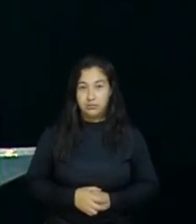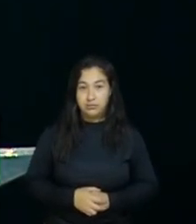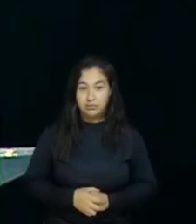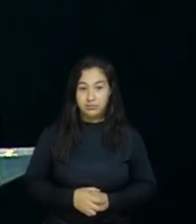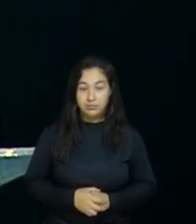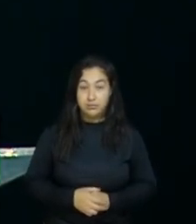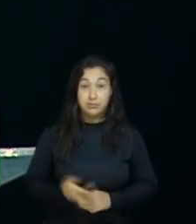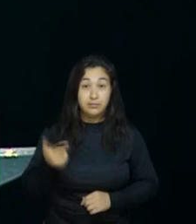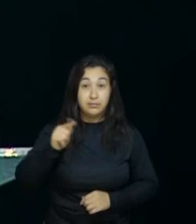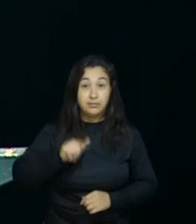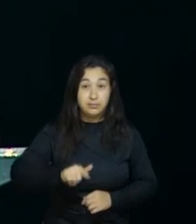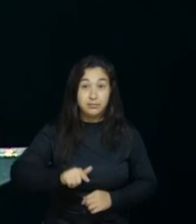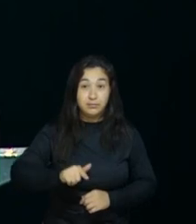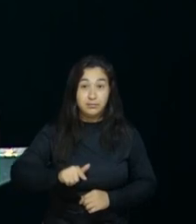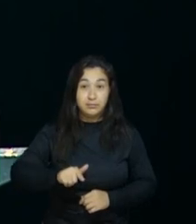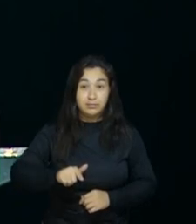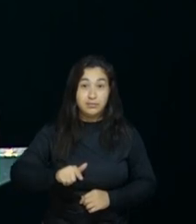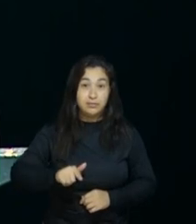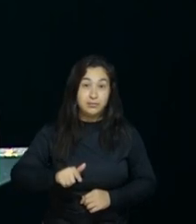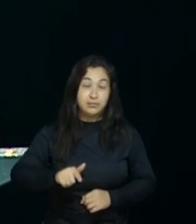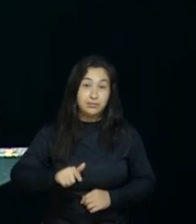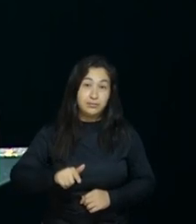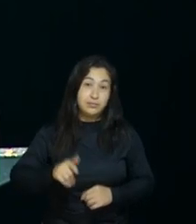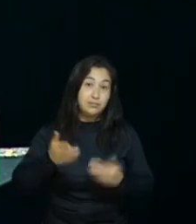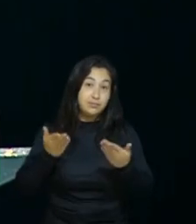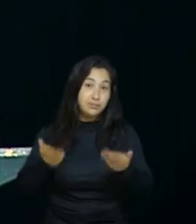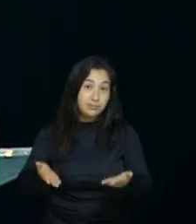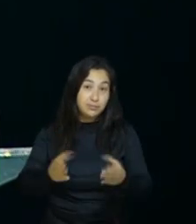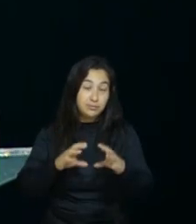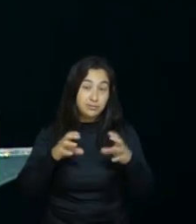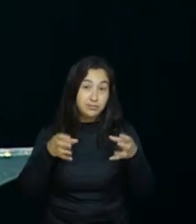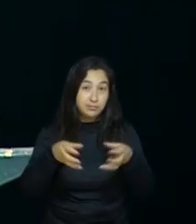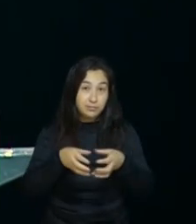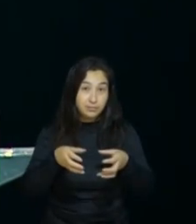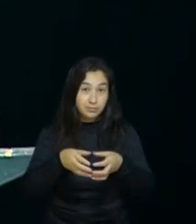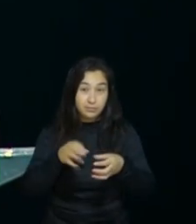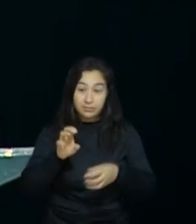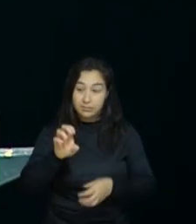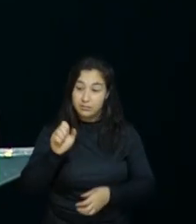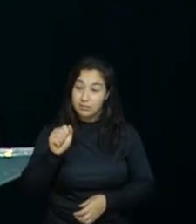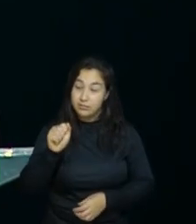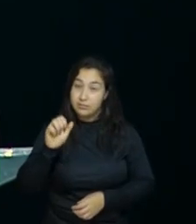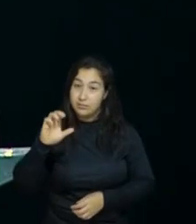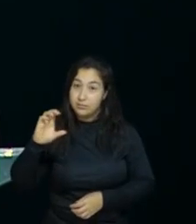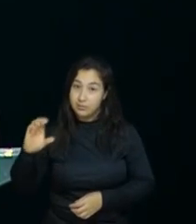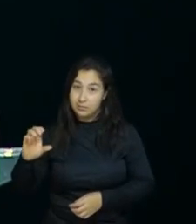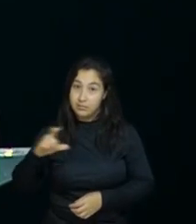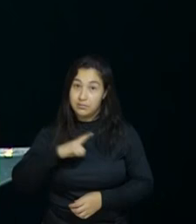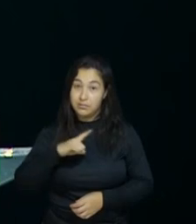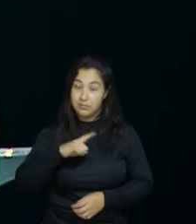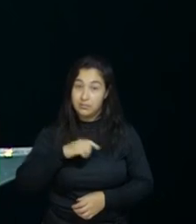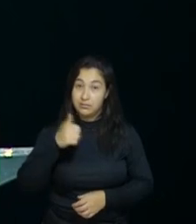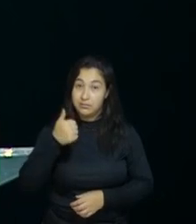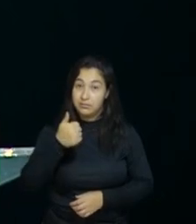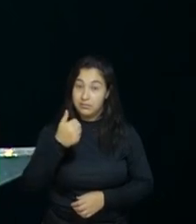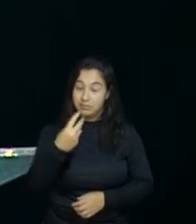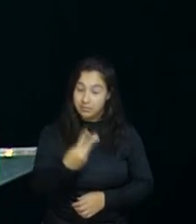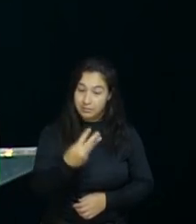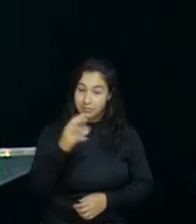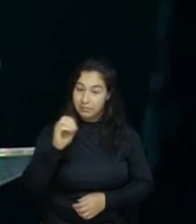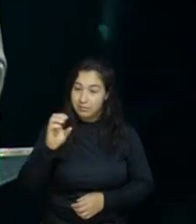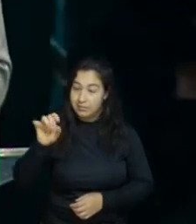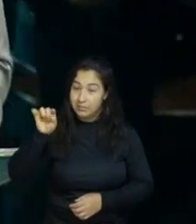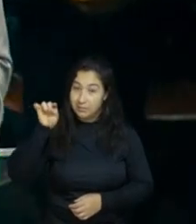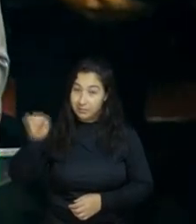Além dessa inserção comunitária com o laboratório LEAC, temos também cerca de 300 mil pessoas que